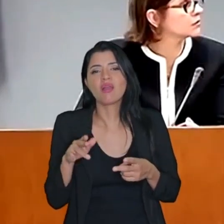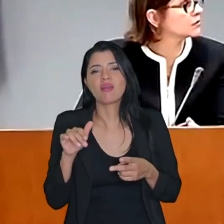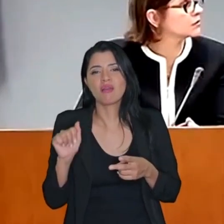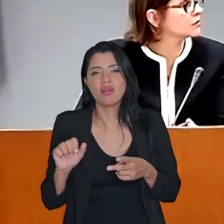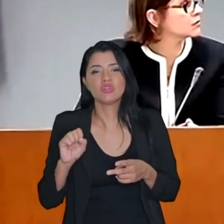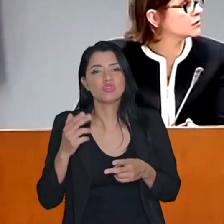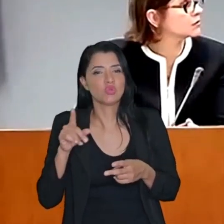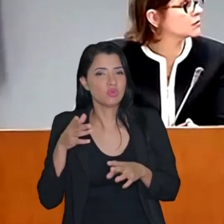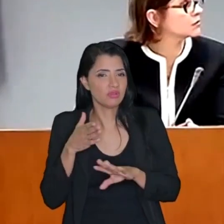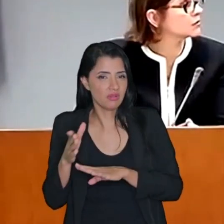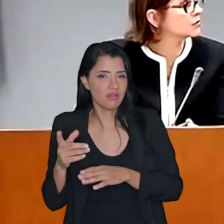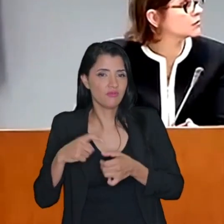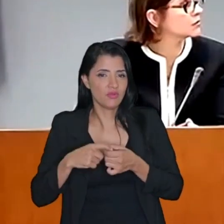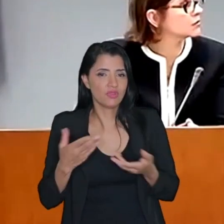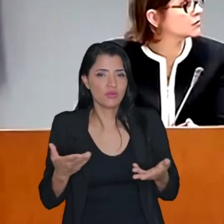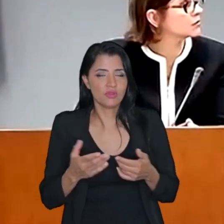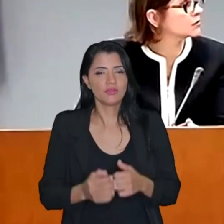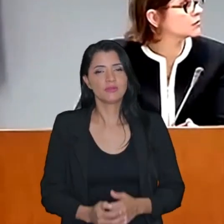criaram,